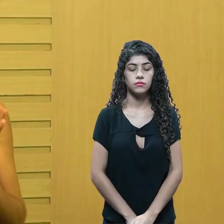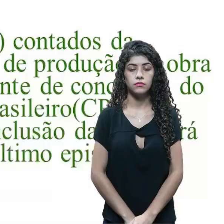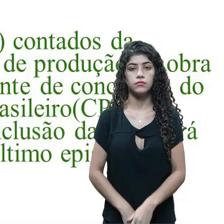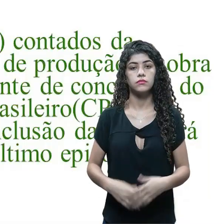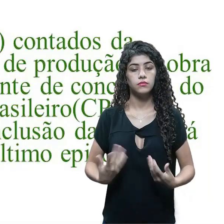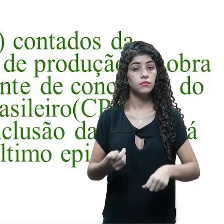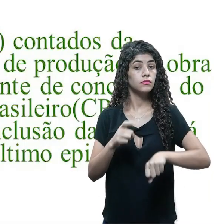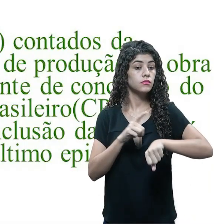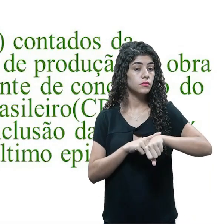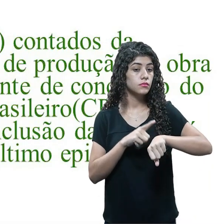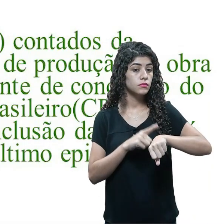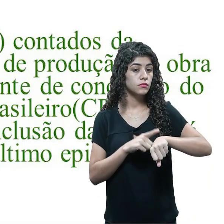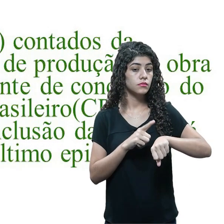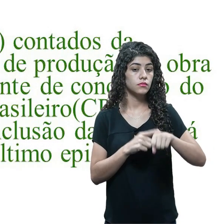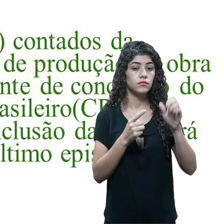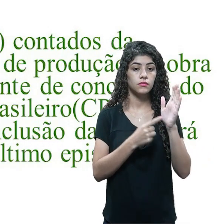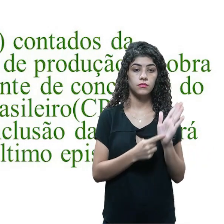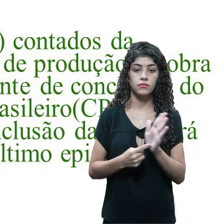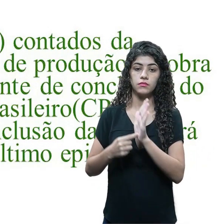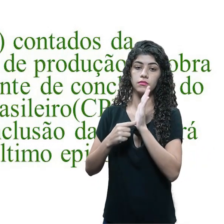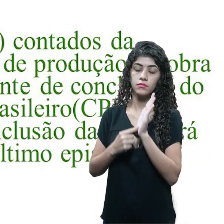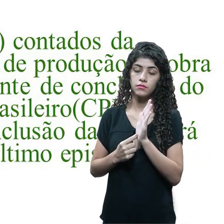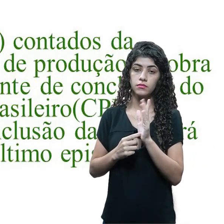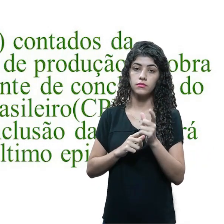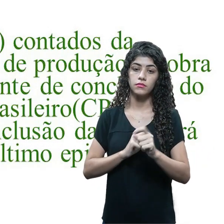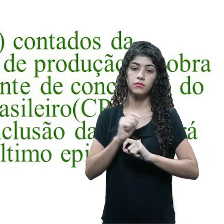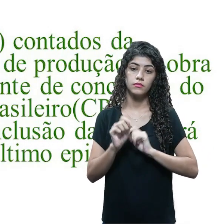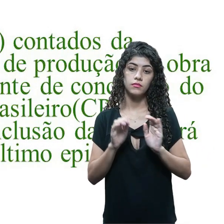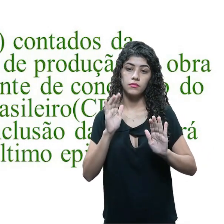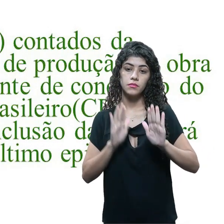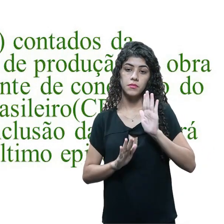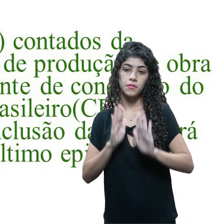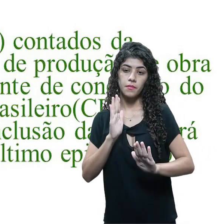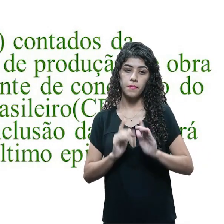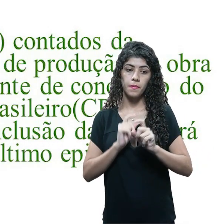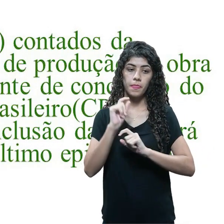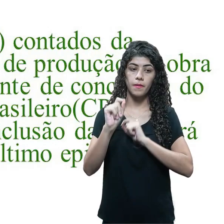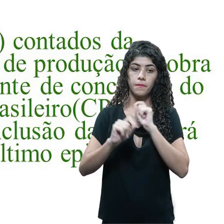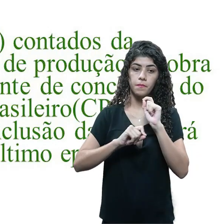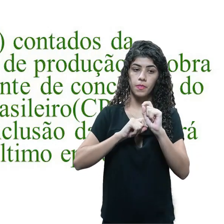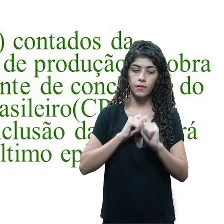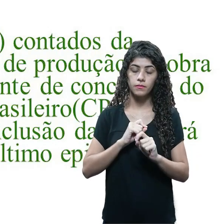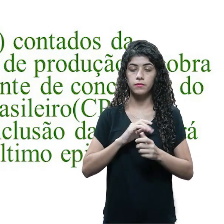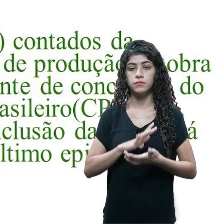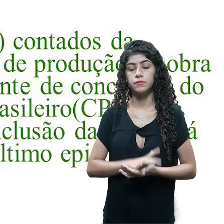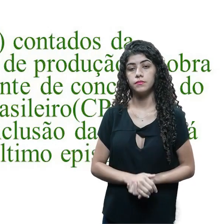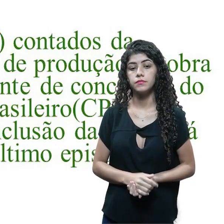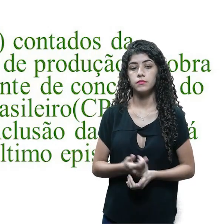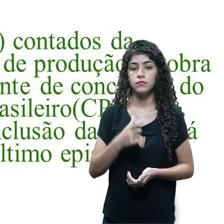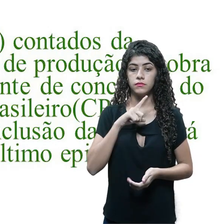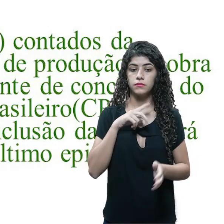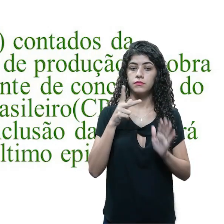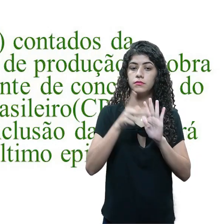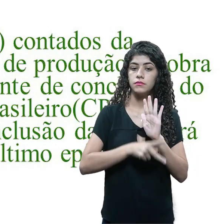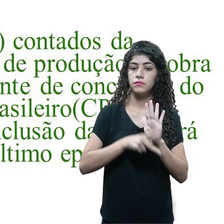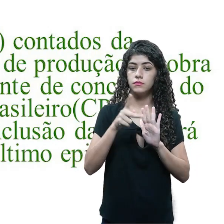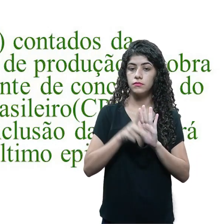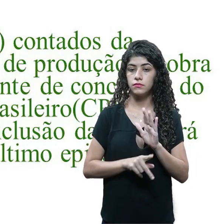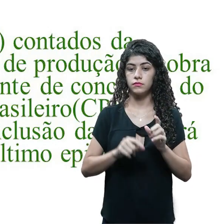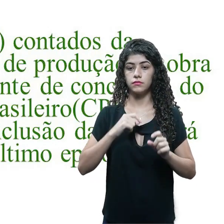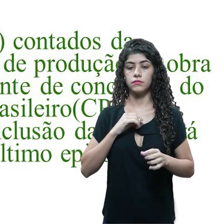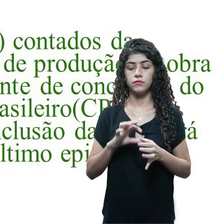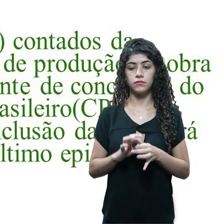Então, sobre os prazos. Os prazos para a apresentação da prestação de contas dependem da natureza dos recursos aportados